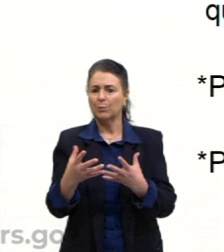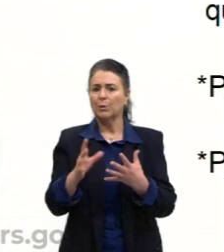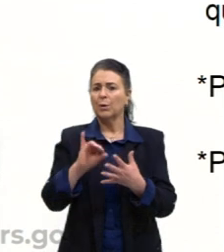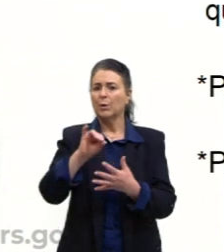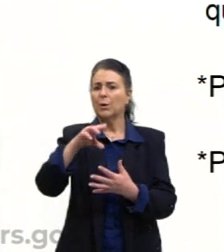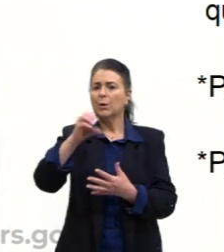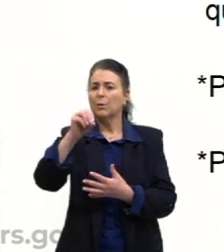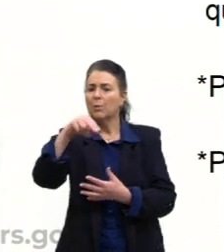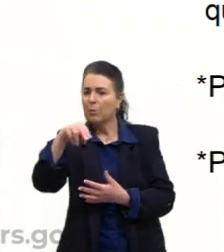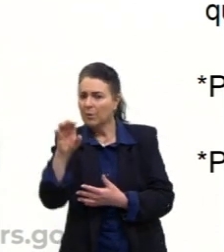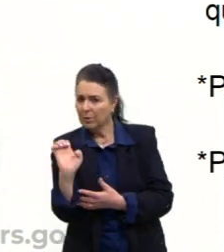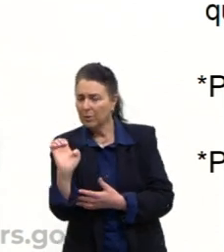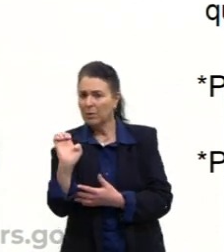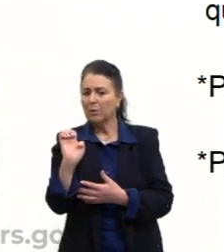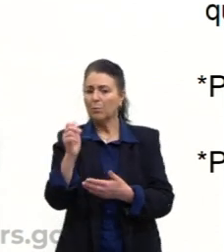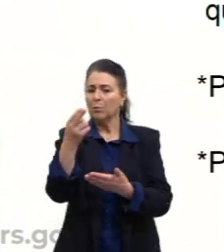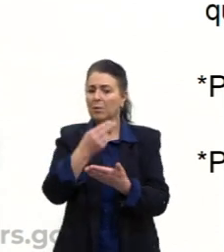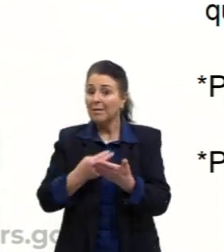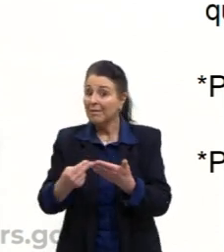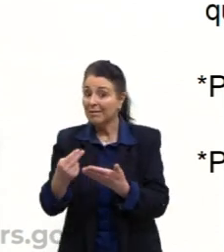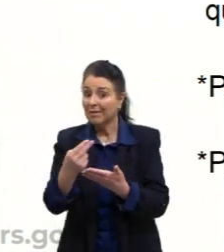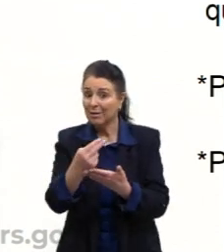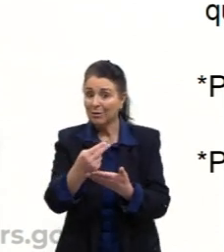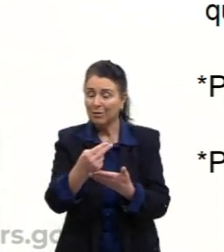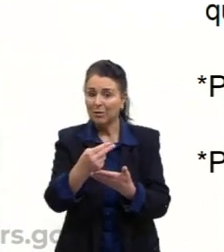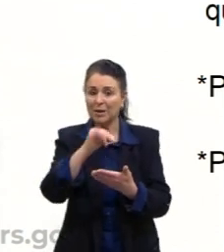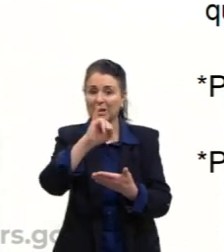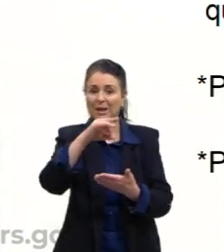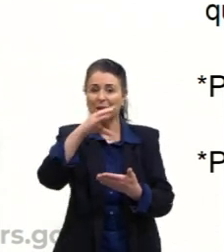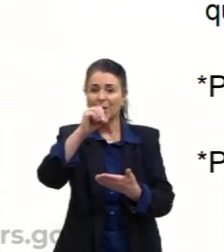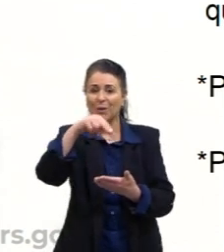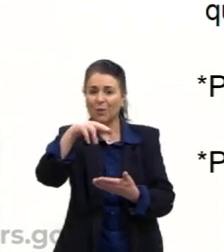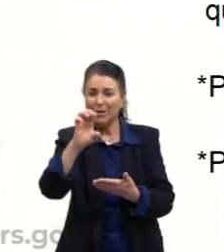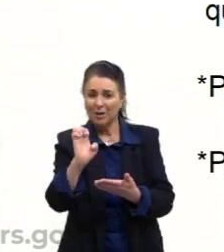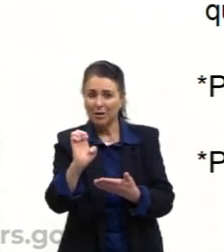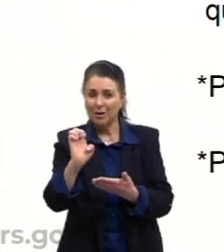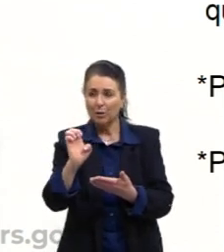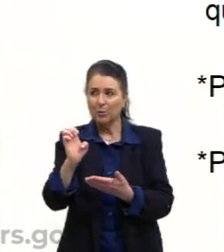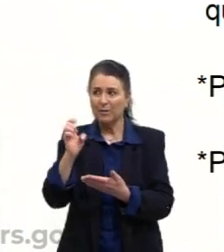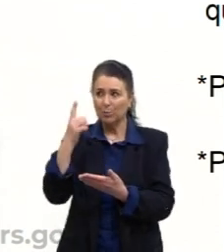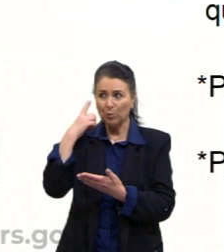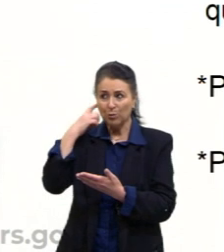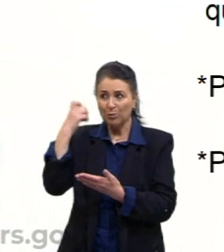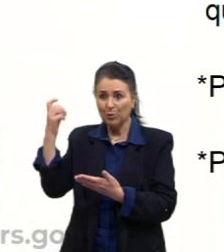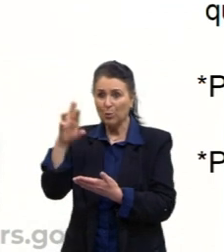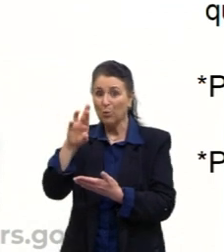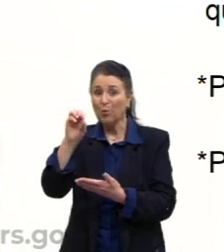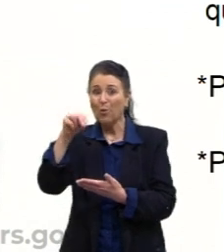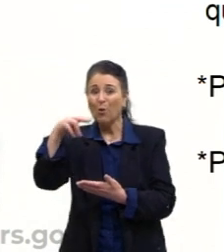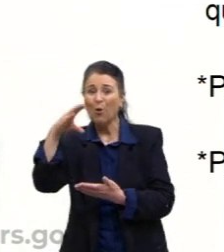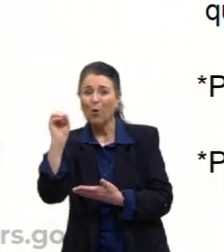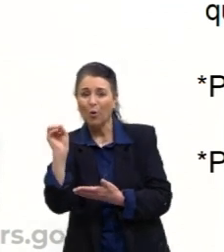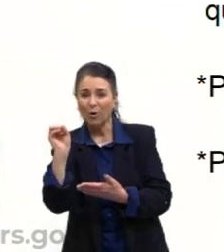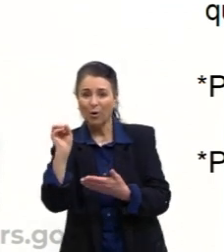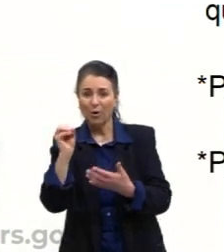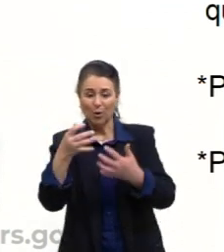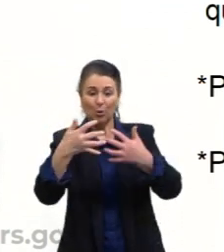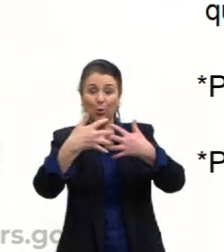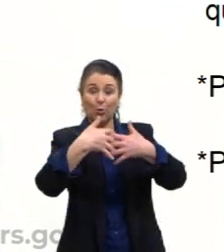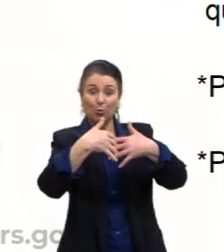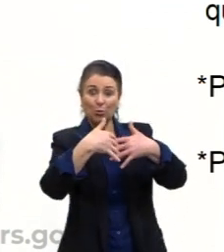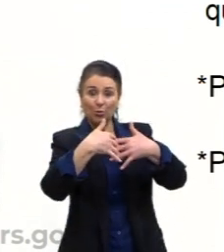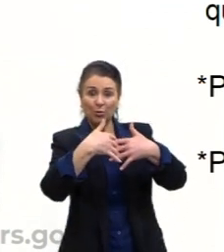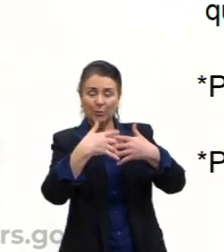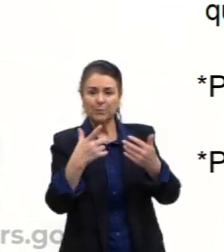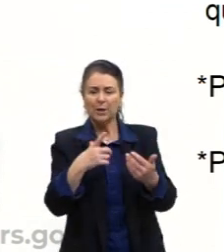desenho com semelhante da sua forma o ícone me tira o ronco É um ícone por índice